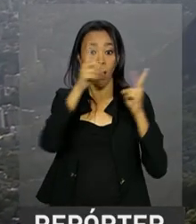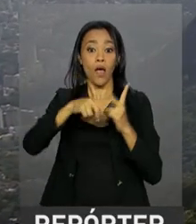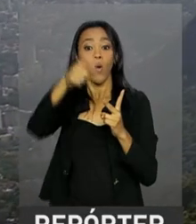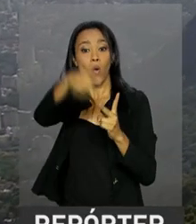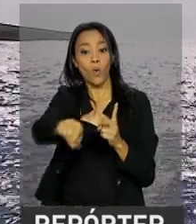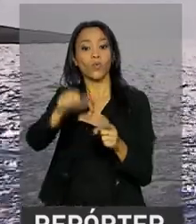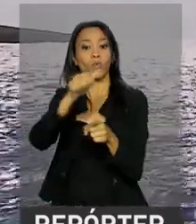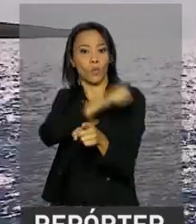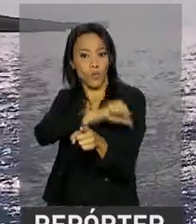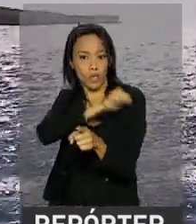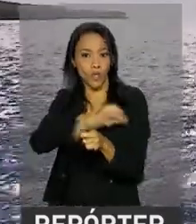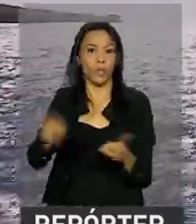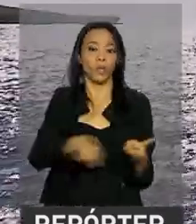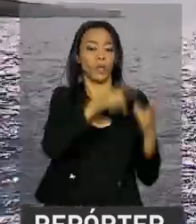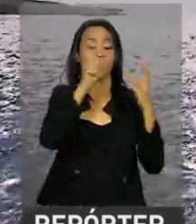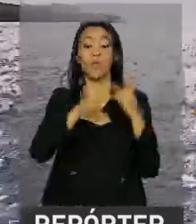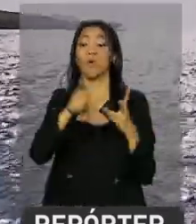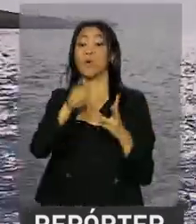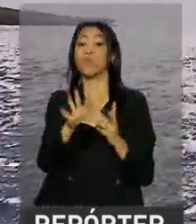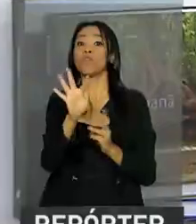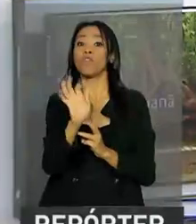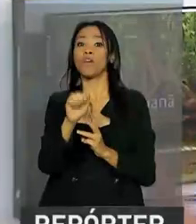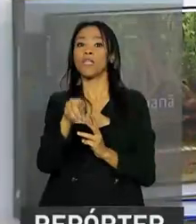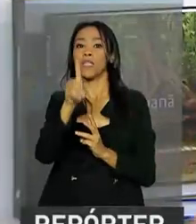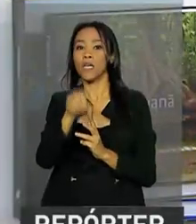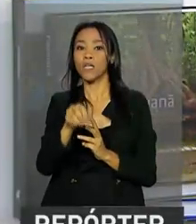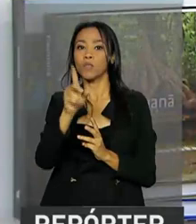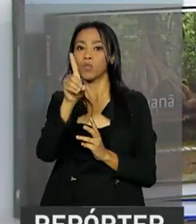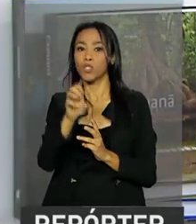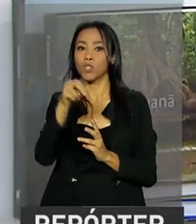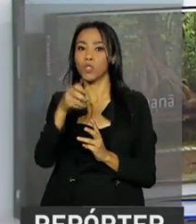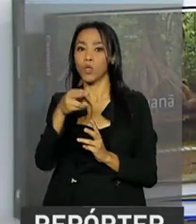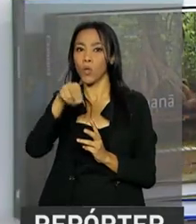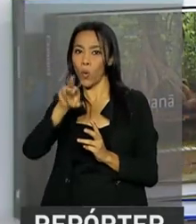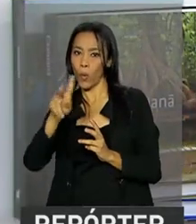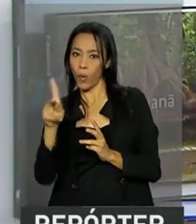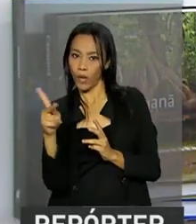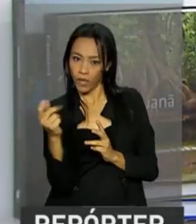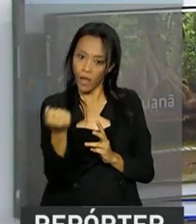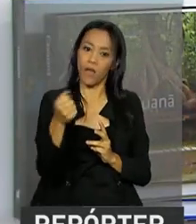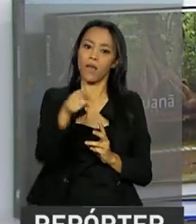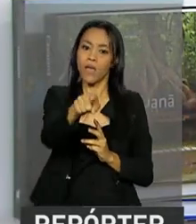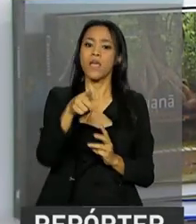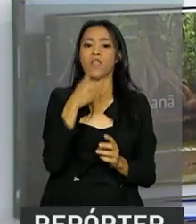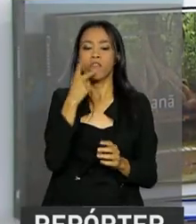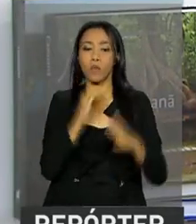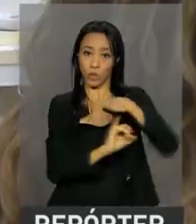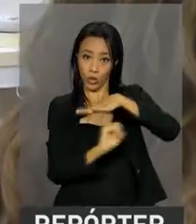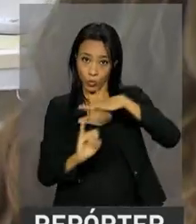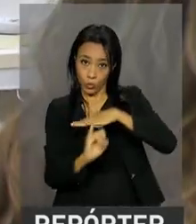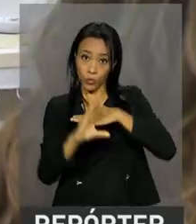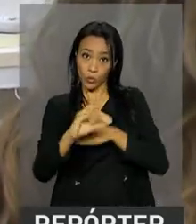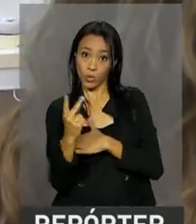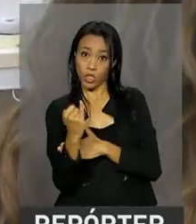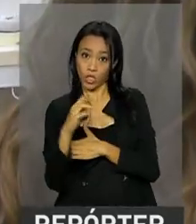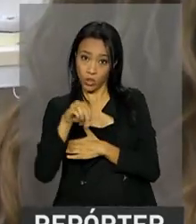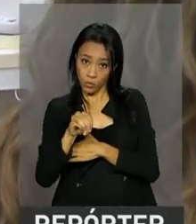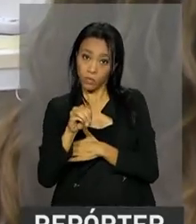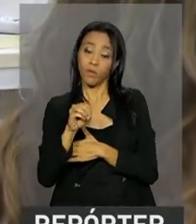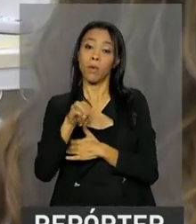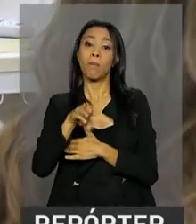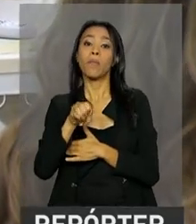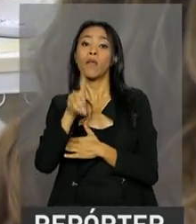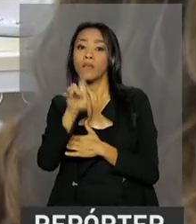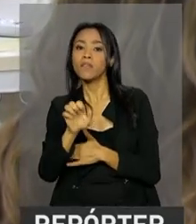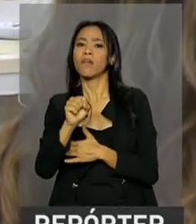Rio de Janeiro e em Fernando de Noronha o Instituto Chico Mendes defende que a parceria como o setor privado vai garantir melhor